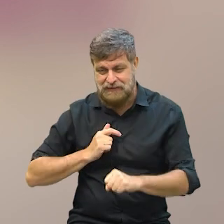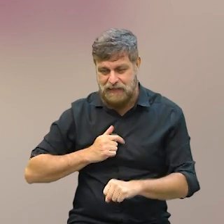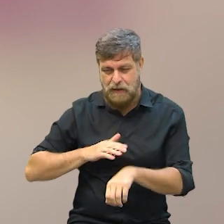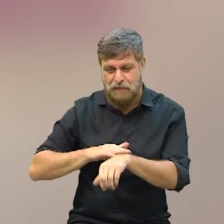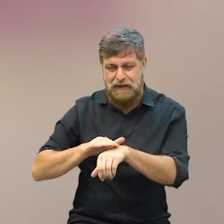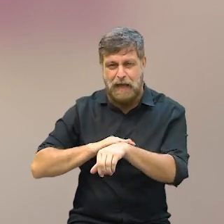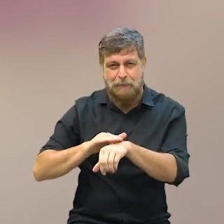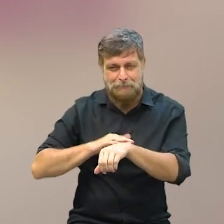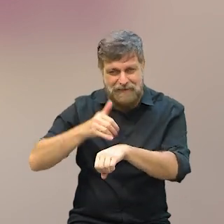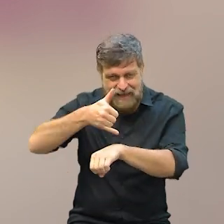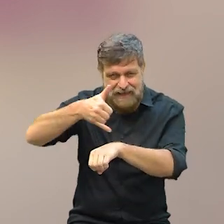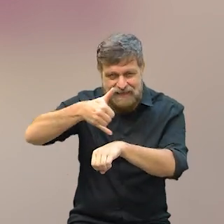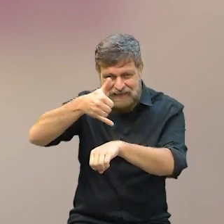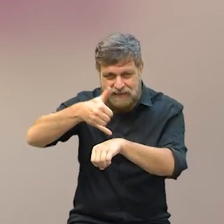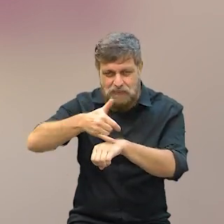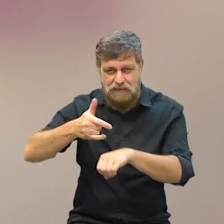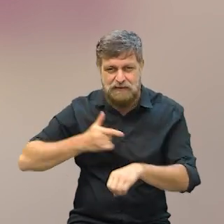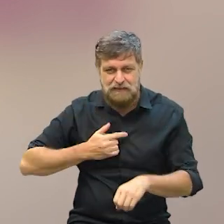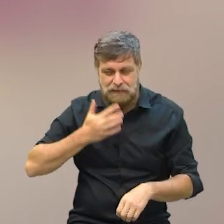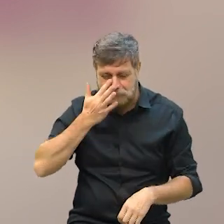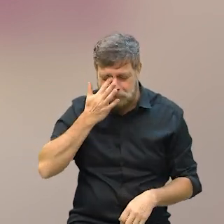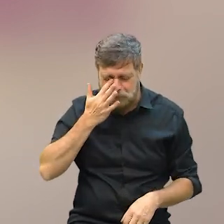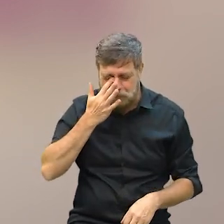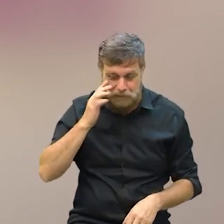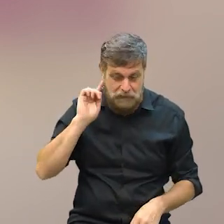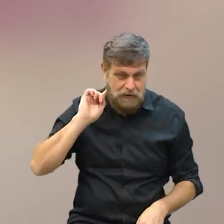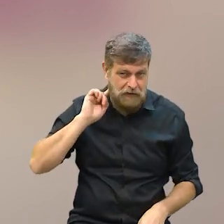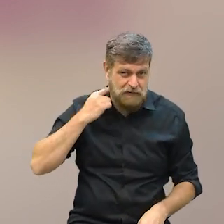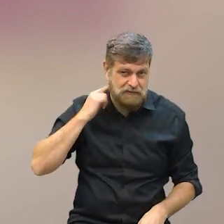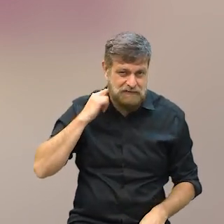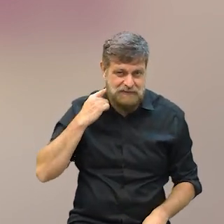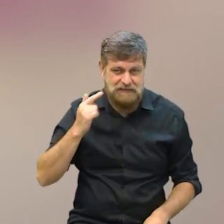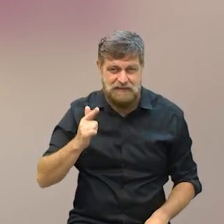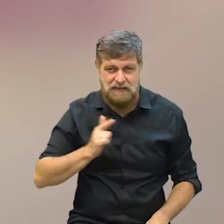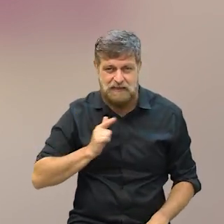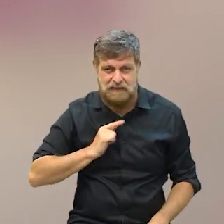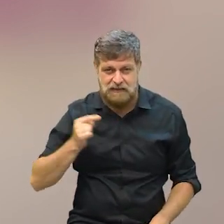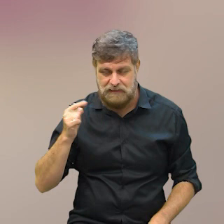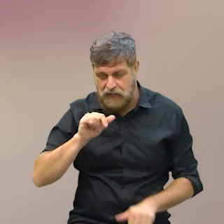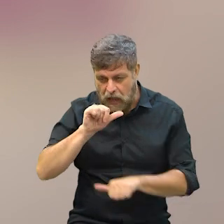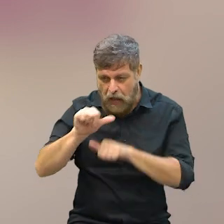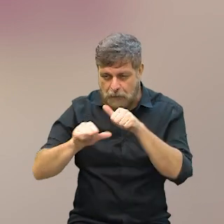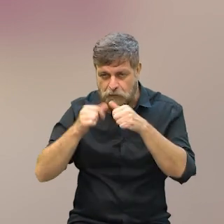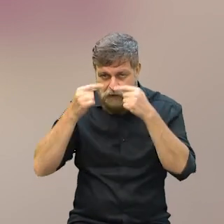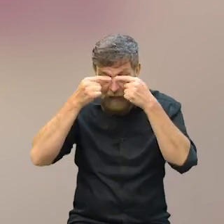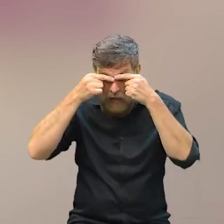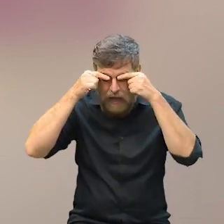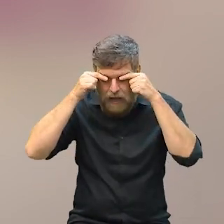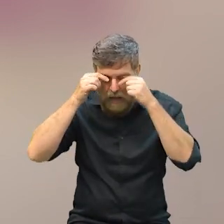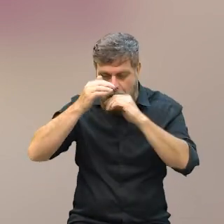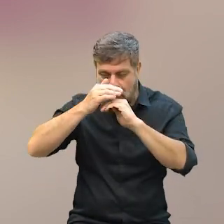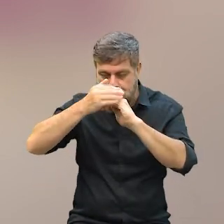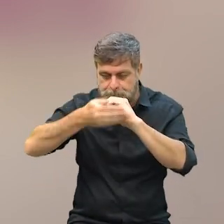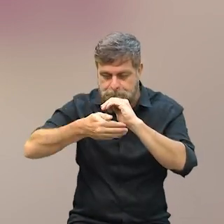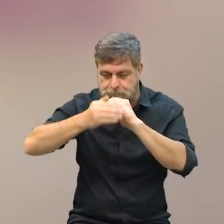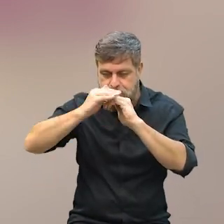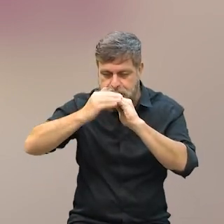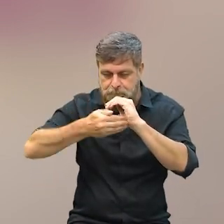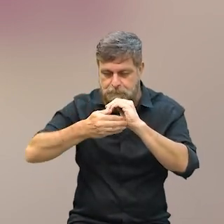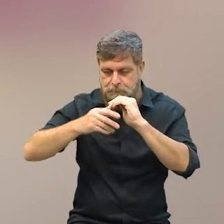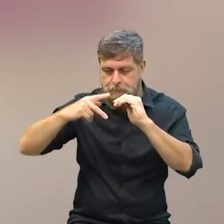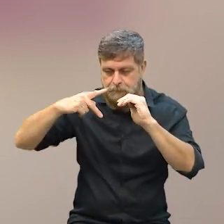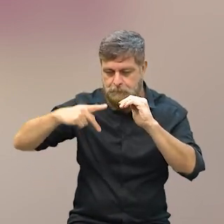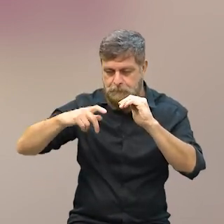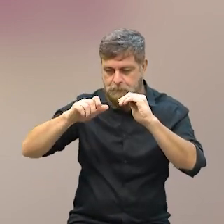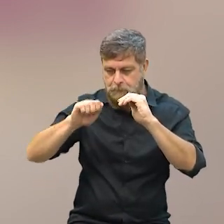pele oleosa, pacientes que têm crostinhas, eczemas ou alterações da pálpebra, ou pacientes, como eu falei, que